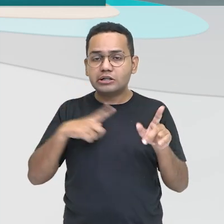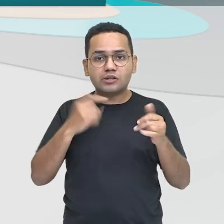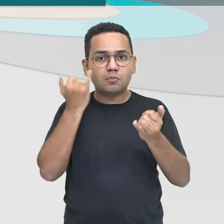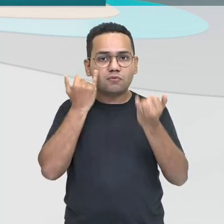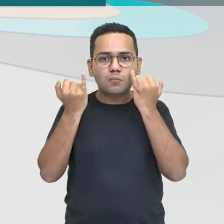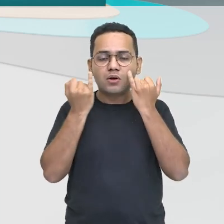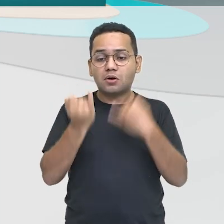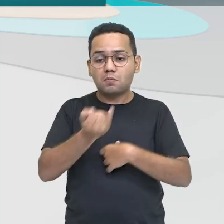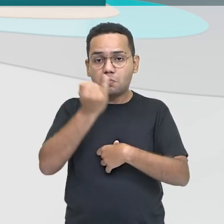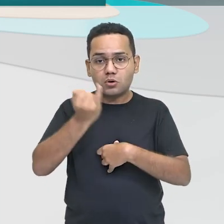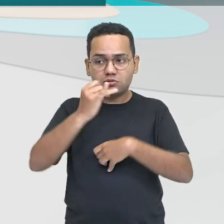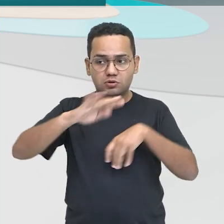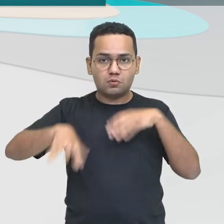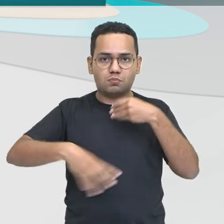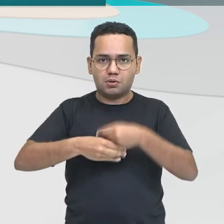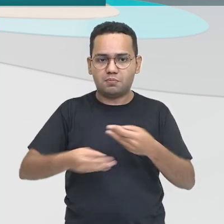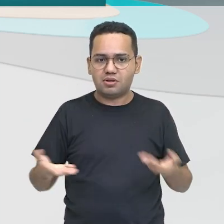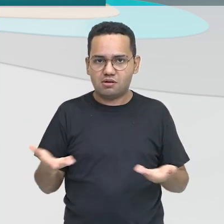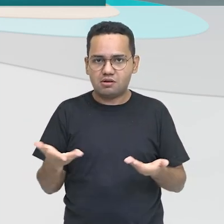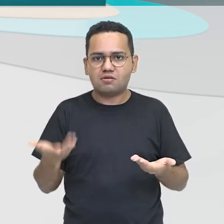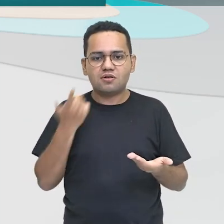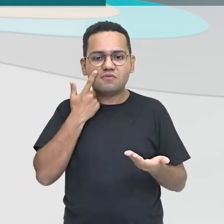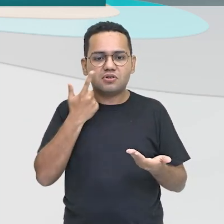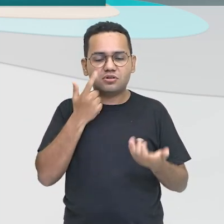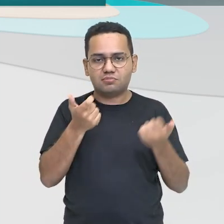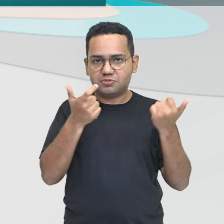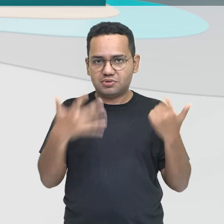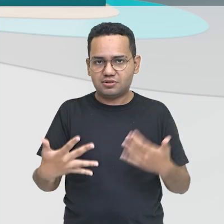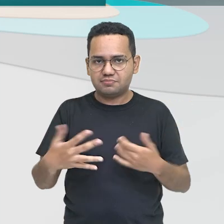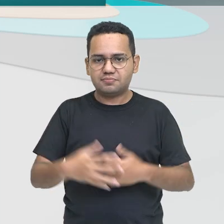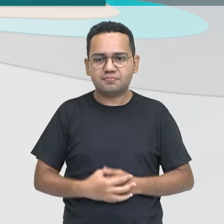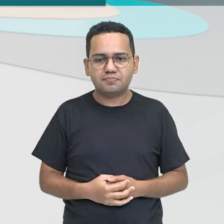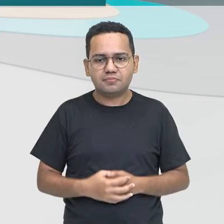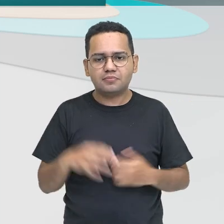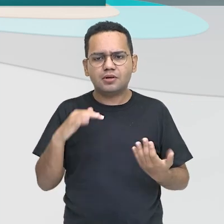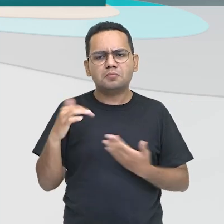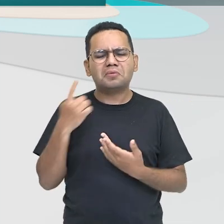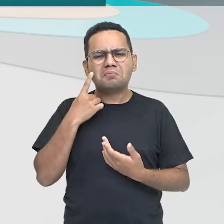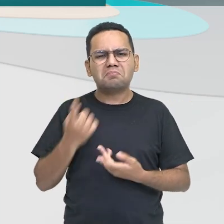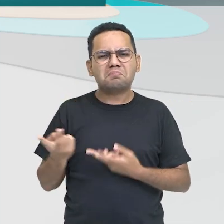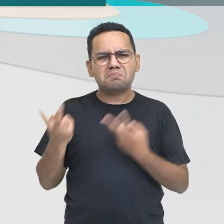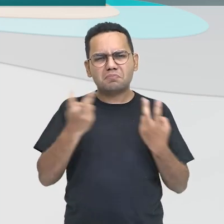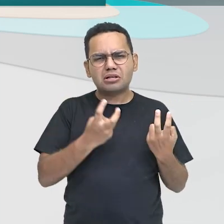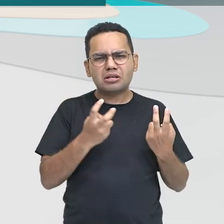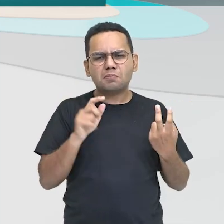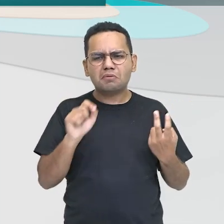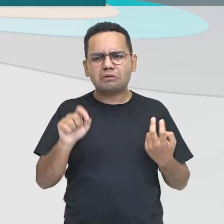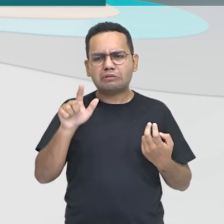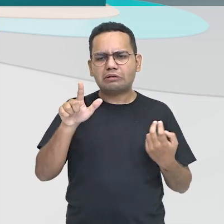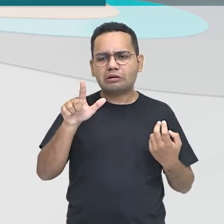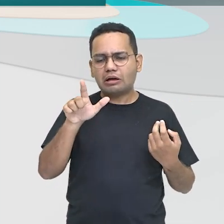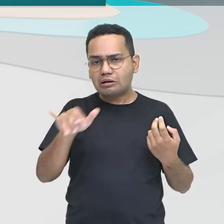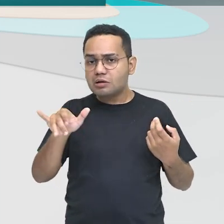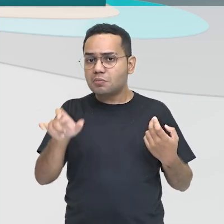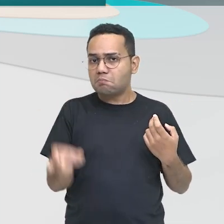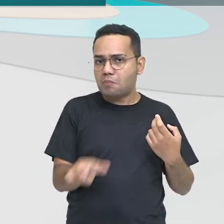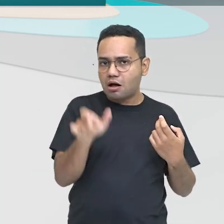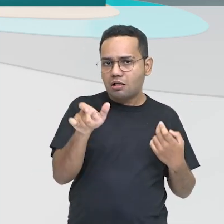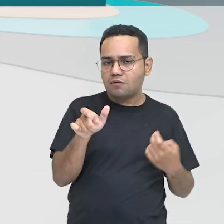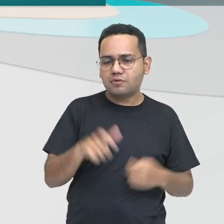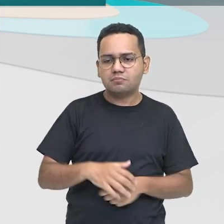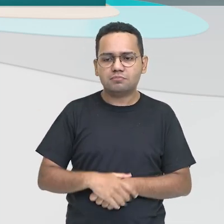dentro daquele contexto. É isso que a gente vai explorar a partir de agora. Reparem que alguns advérbios têm terminação em ly. E